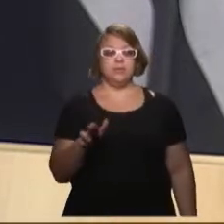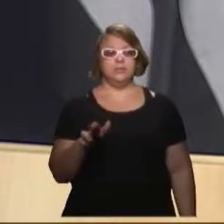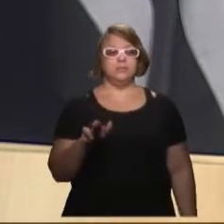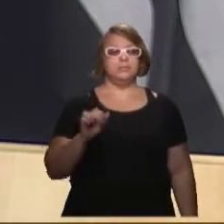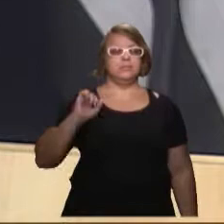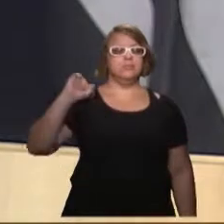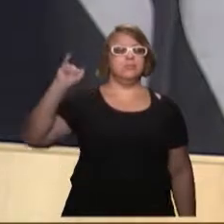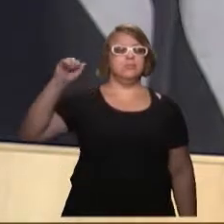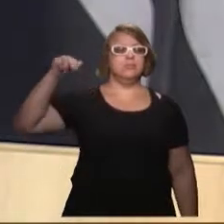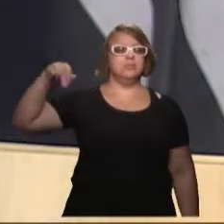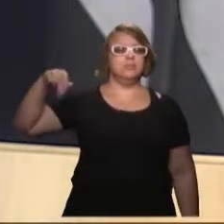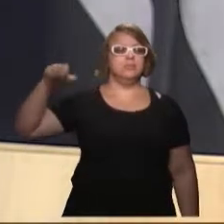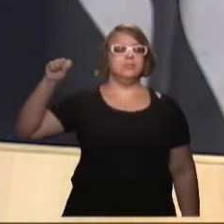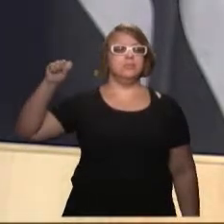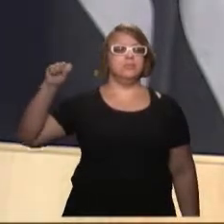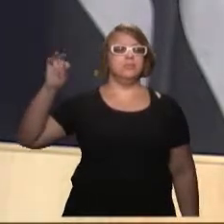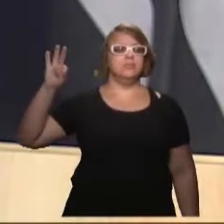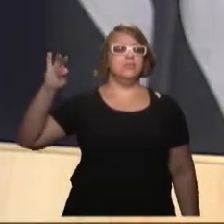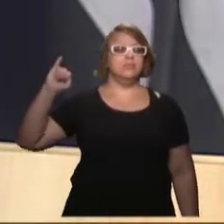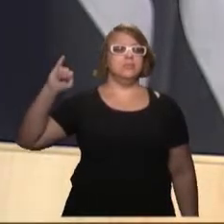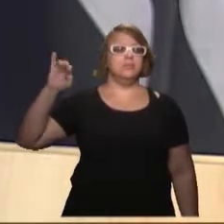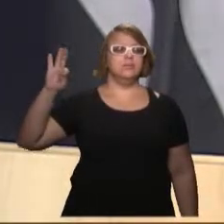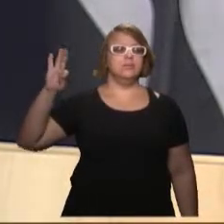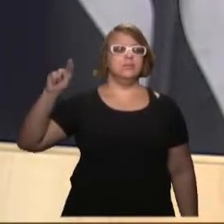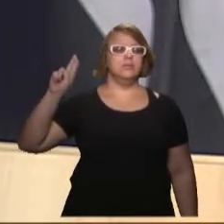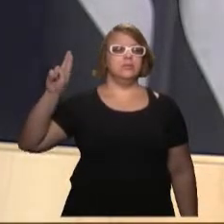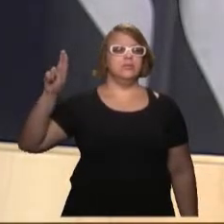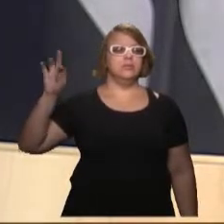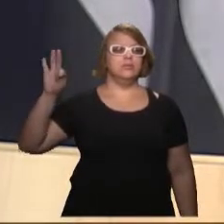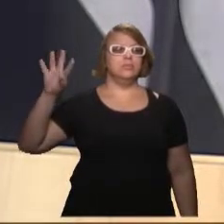o ganho dos institutos é justamente nas taxas.